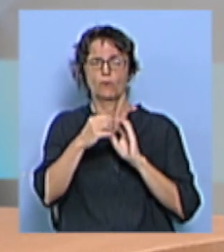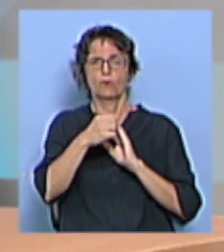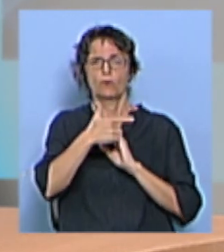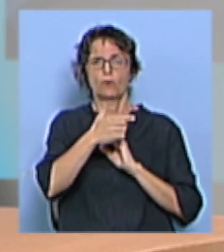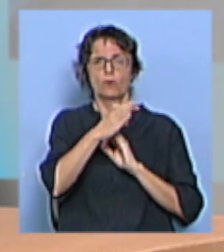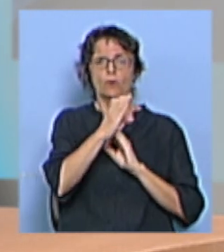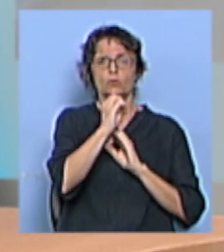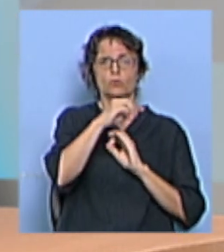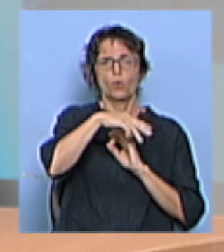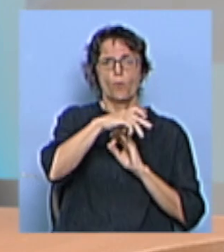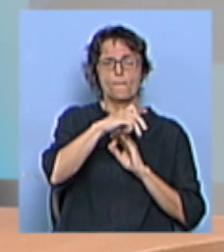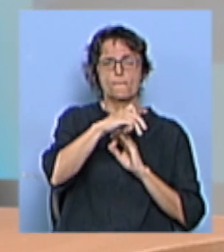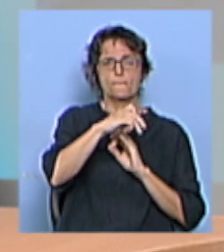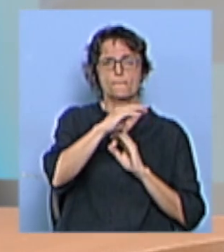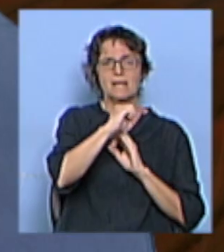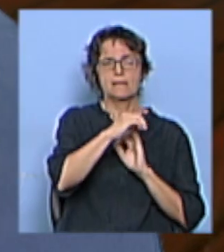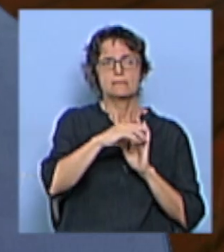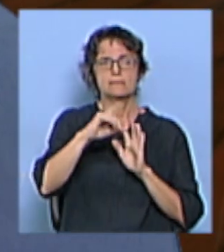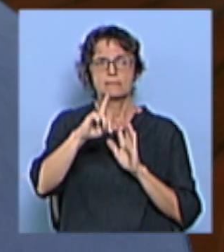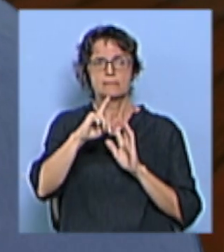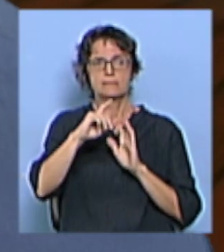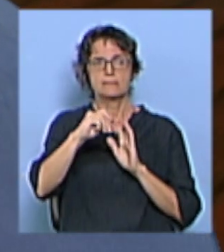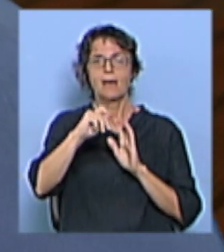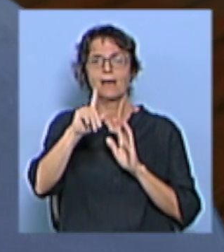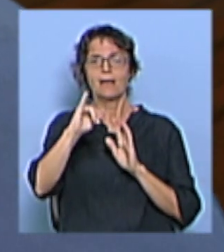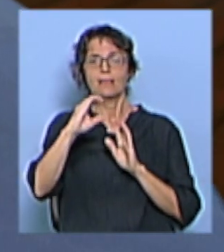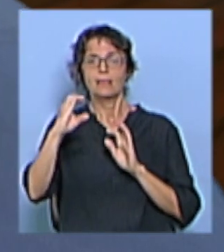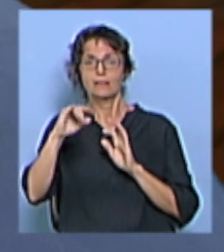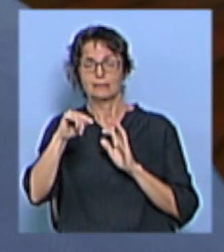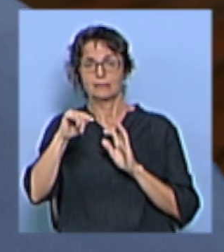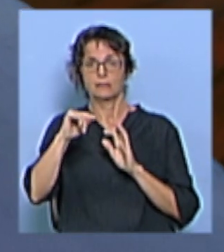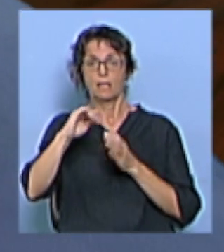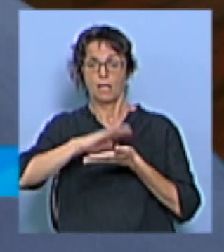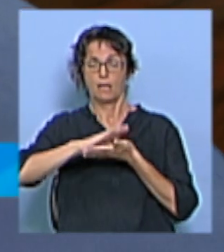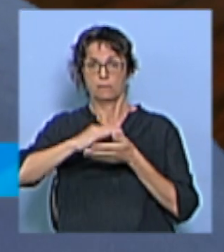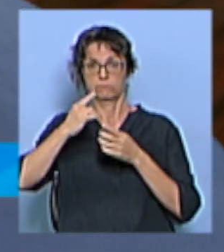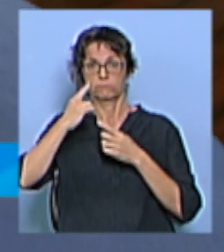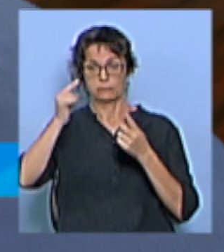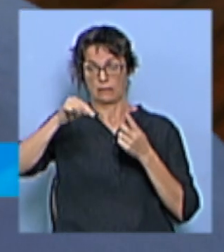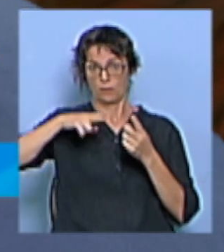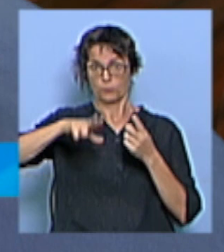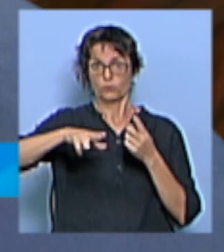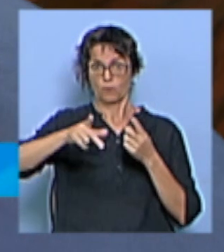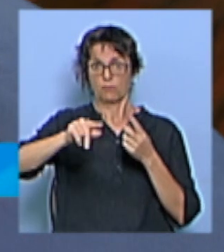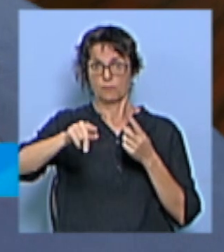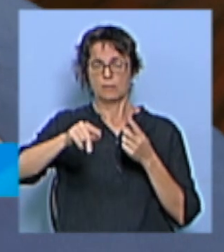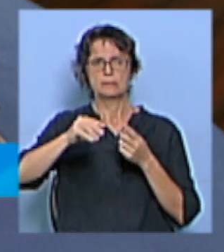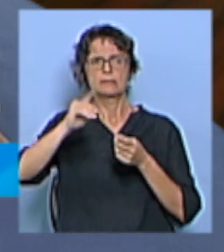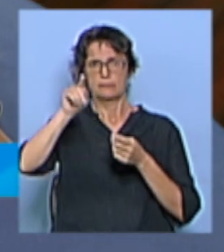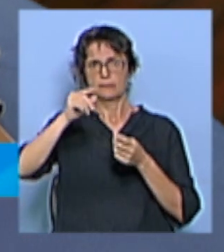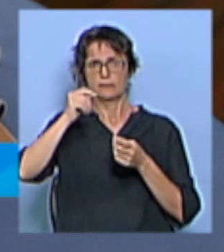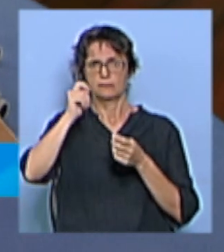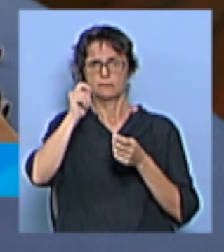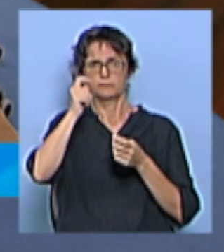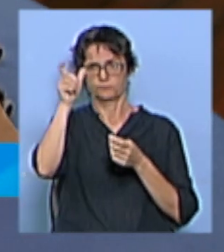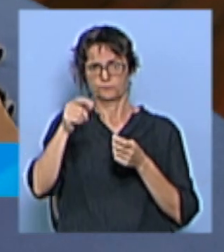As edições paulinas têm traduzido os livros todos dele. Está na berra, está na moda, não é? E ele escreveu aqui há meia dúzia de